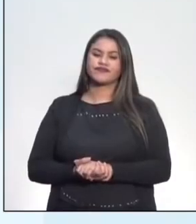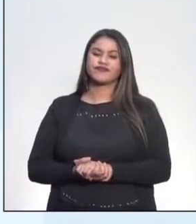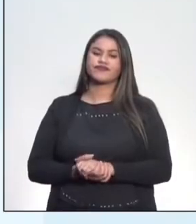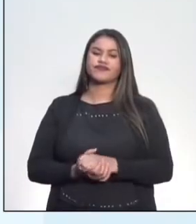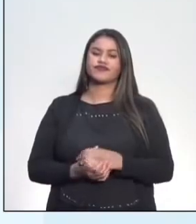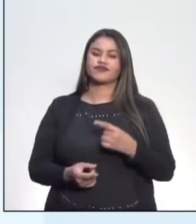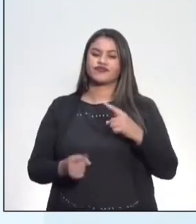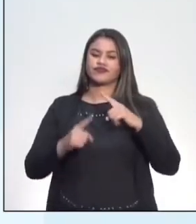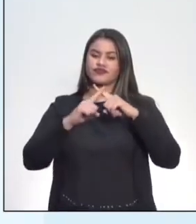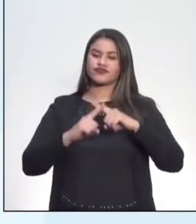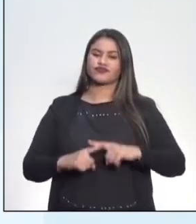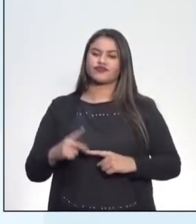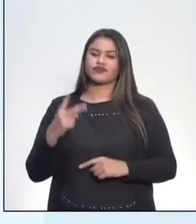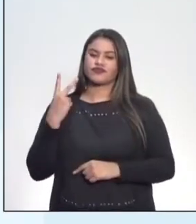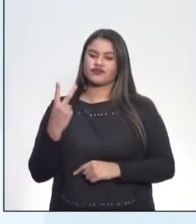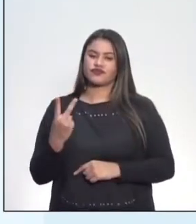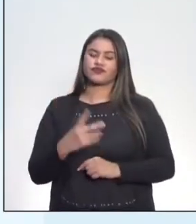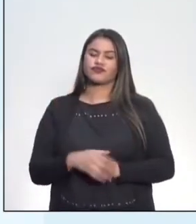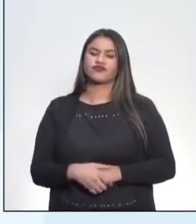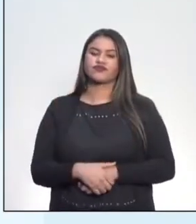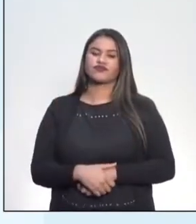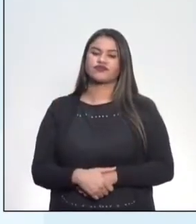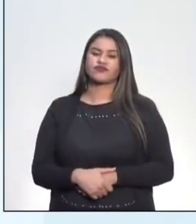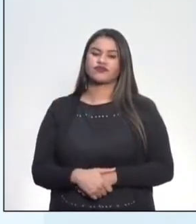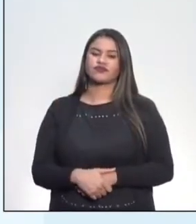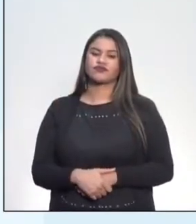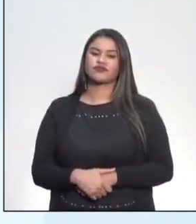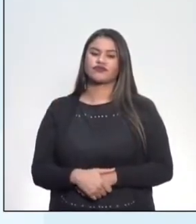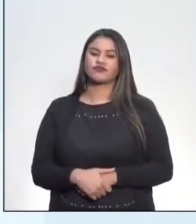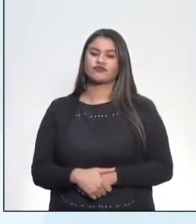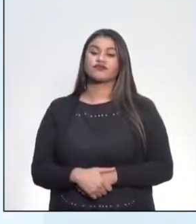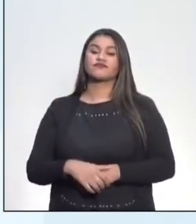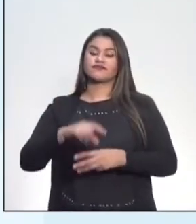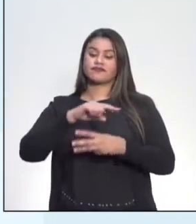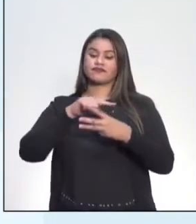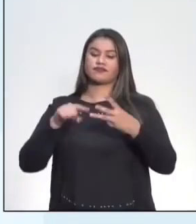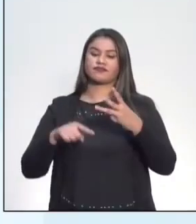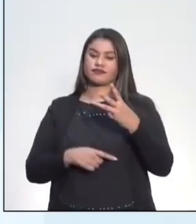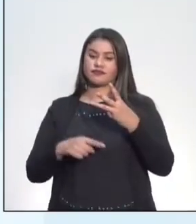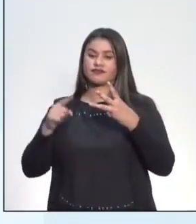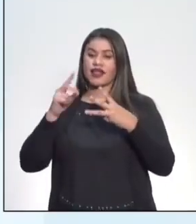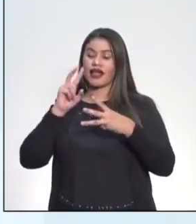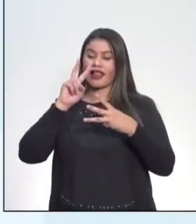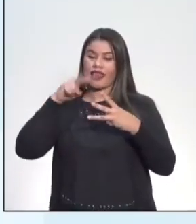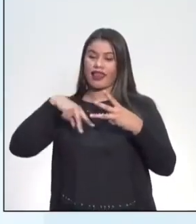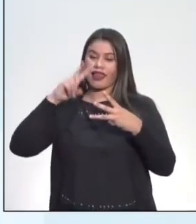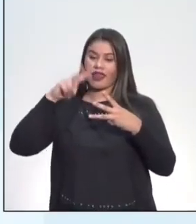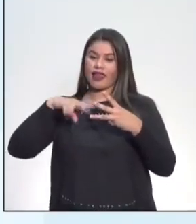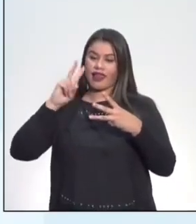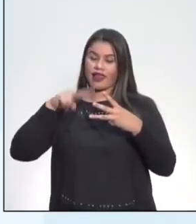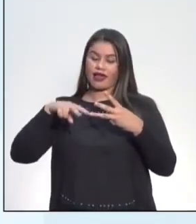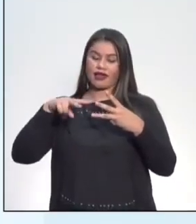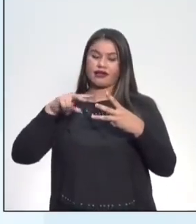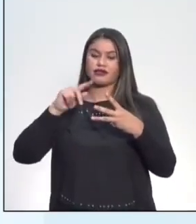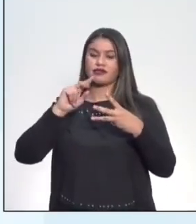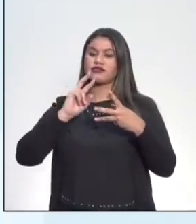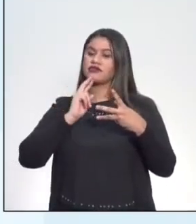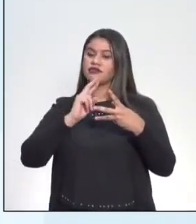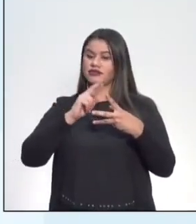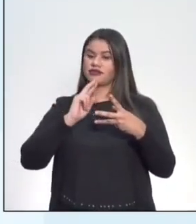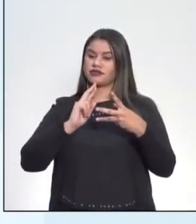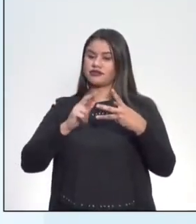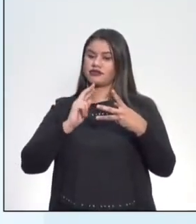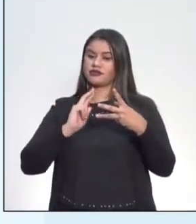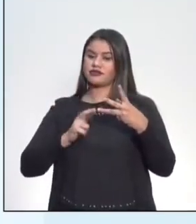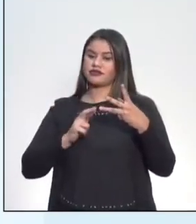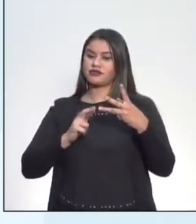lá. Voltando, então. Então, o desafio 2, gente, é só a gente ler, né, as perguntas que estão aí e vocês